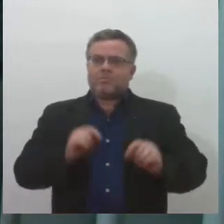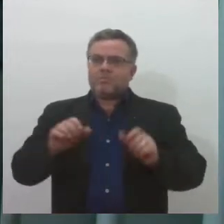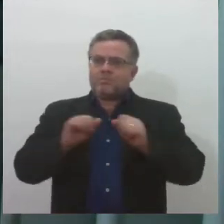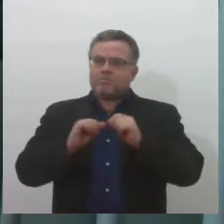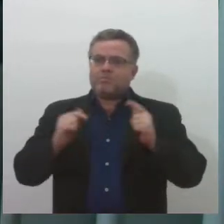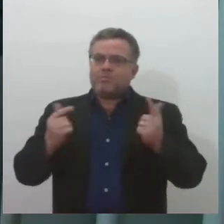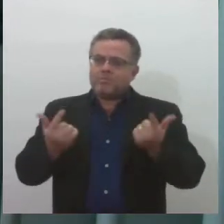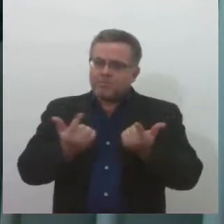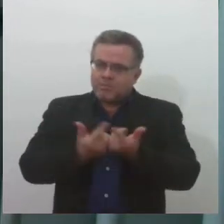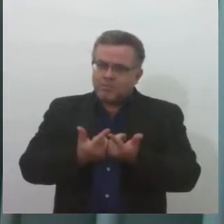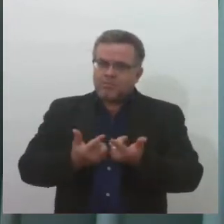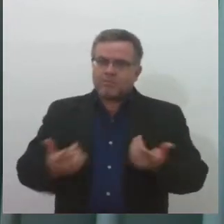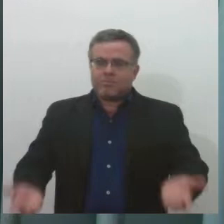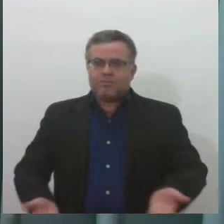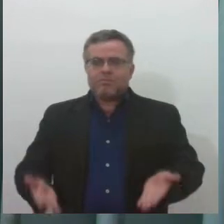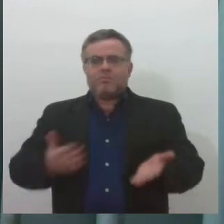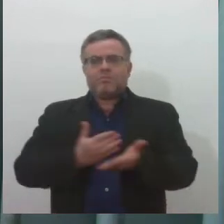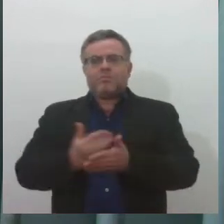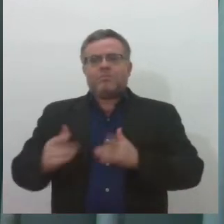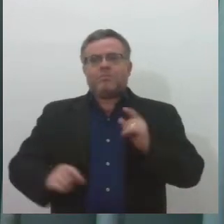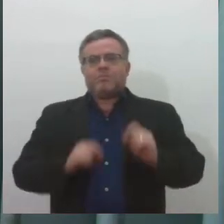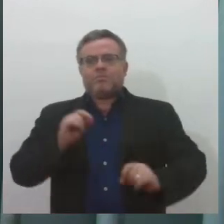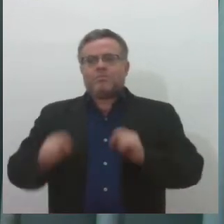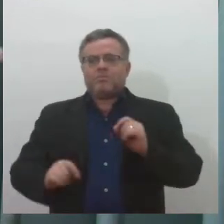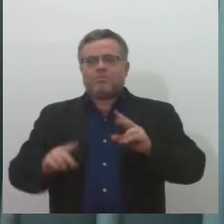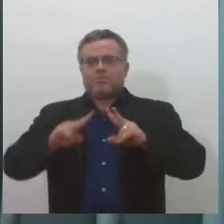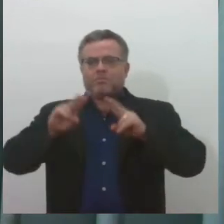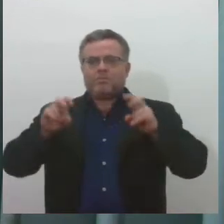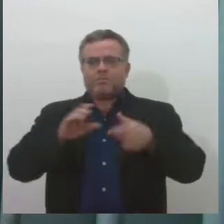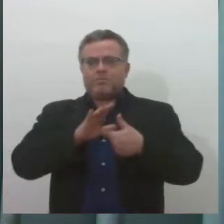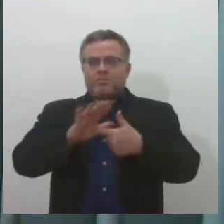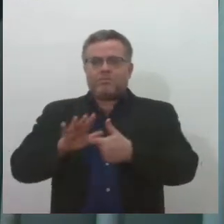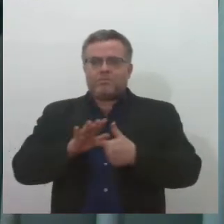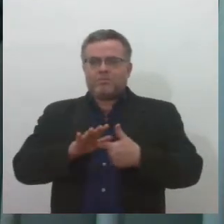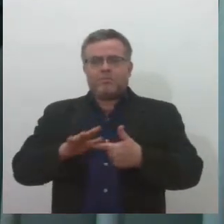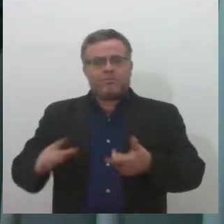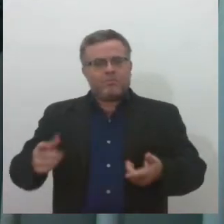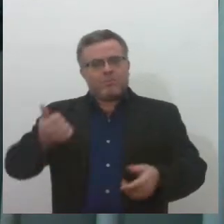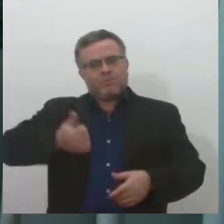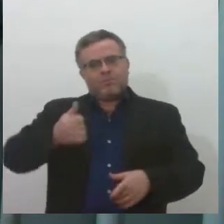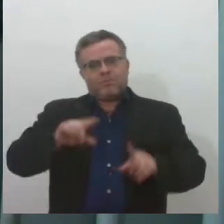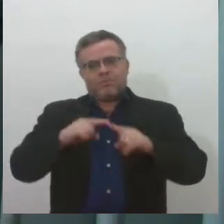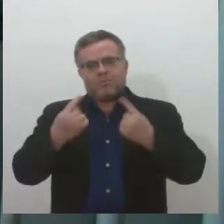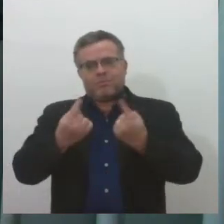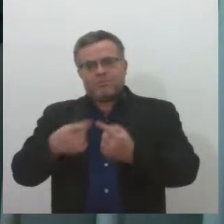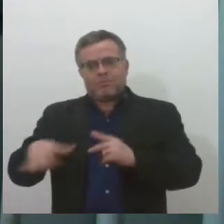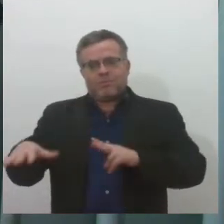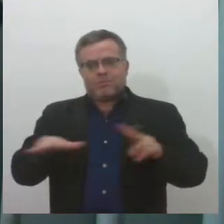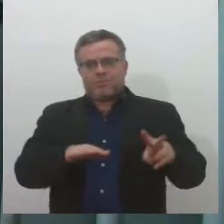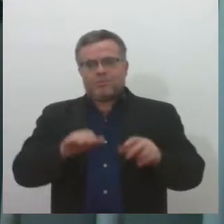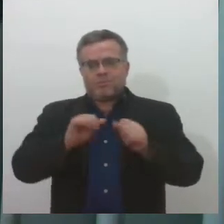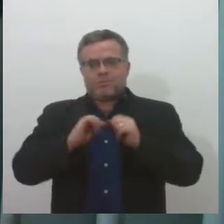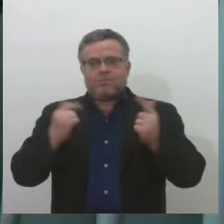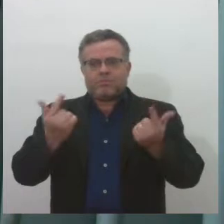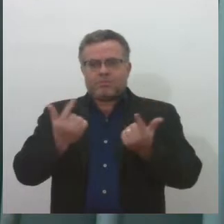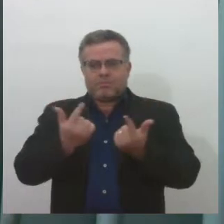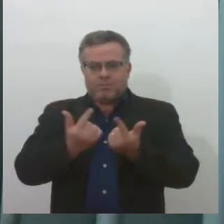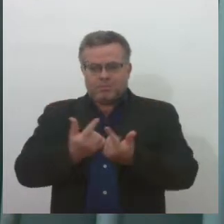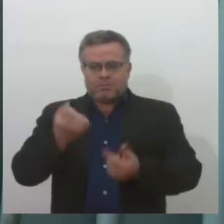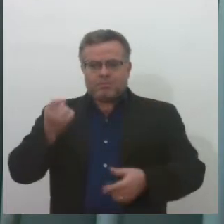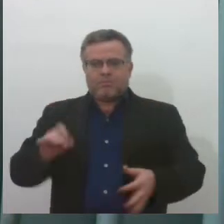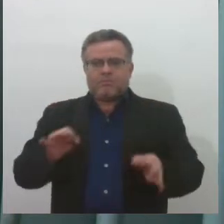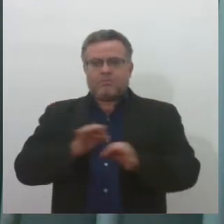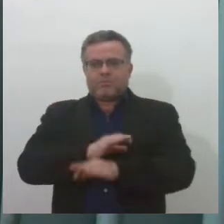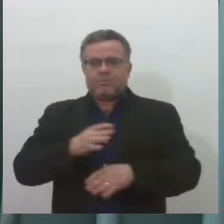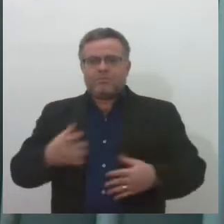Sergipano e a gente começa a esta edição com os assuntos em destaque na primeira sessão plenária da semana na Assembleia Legislativa de